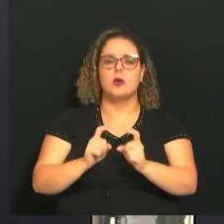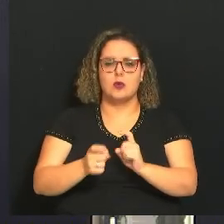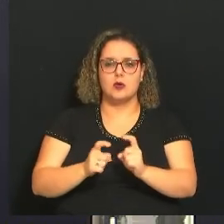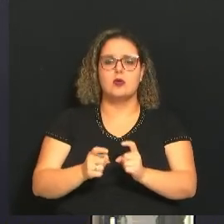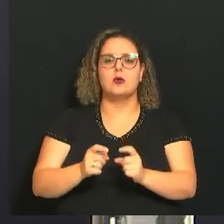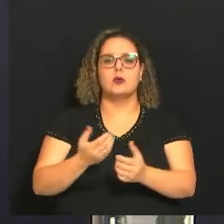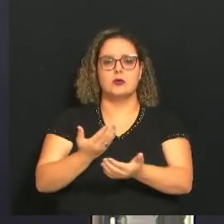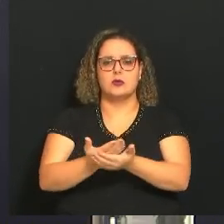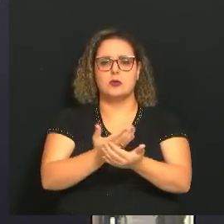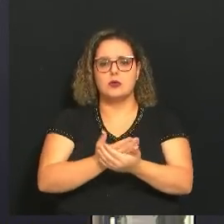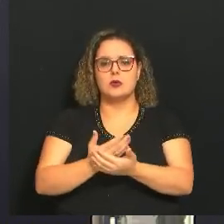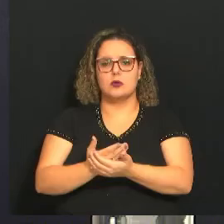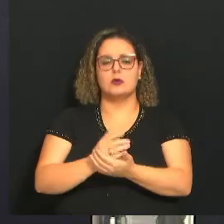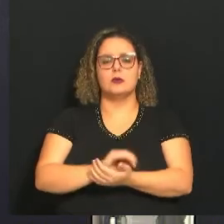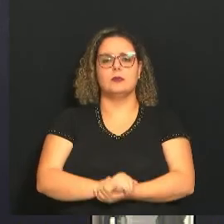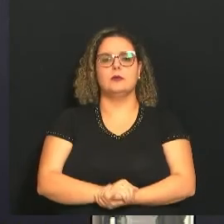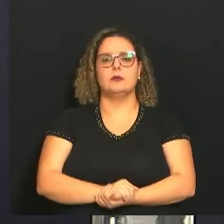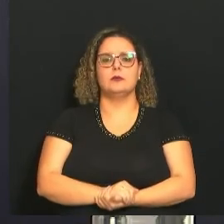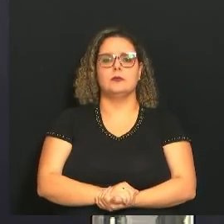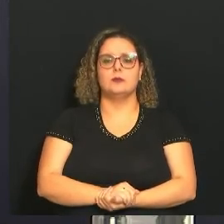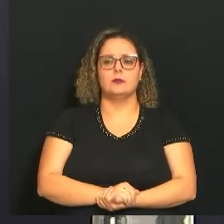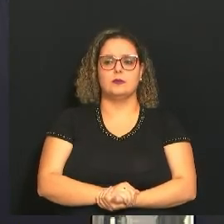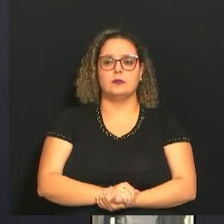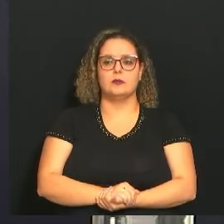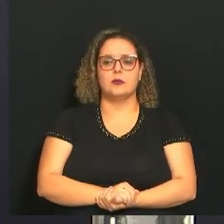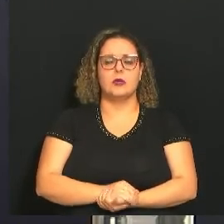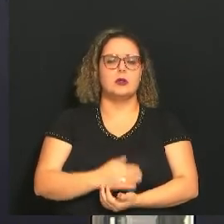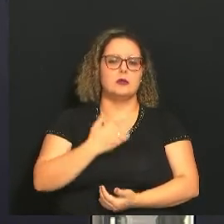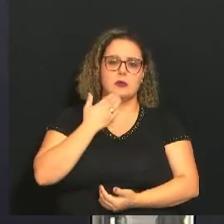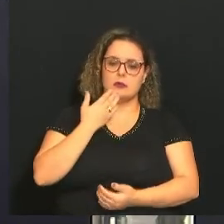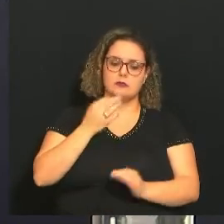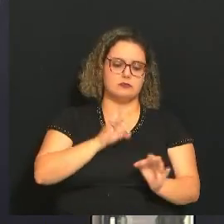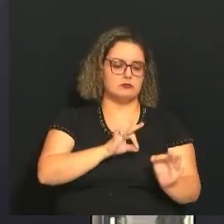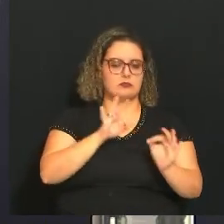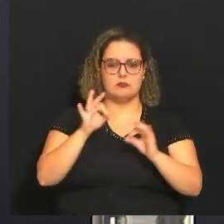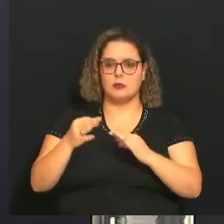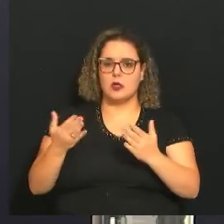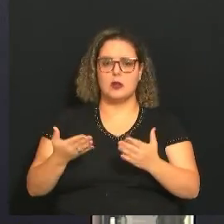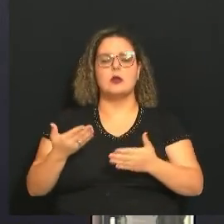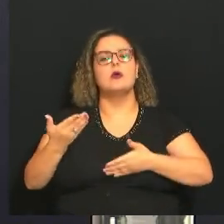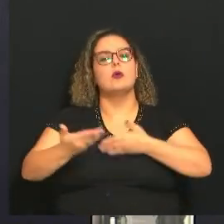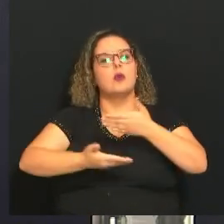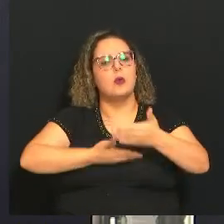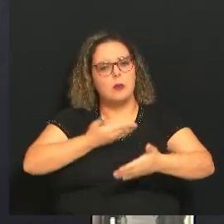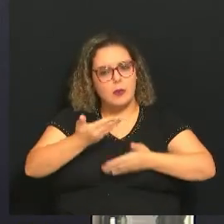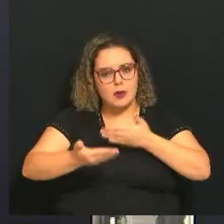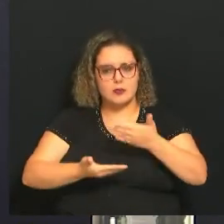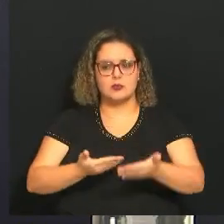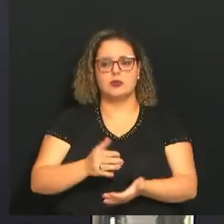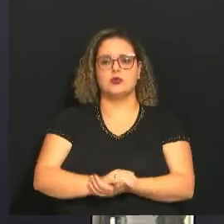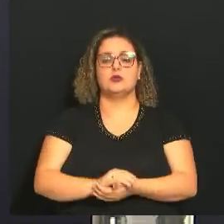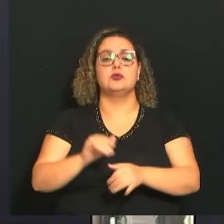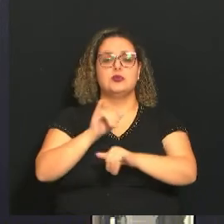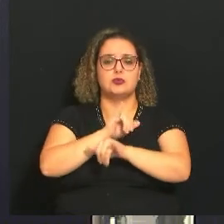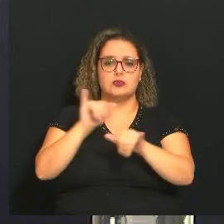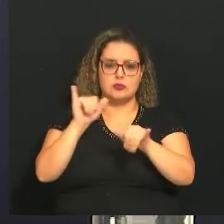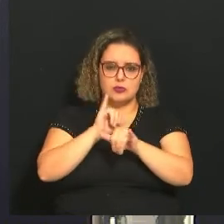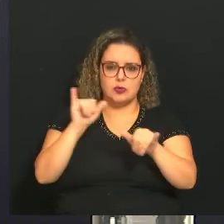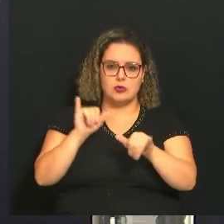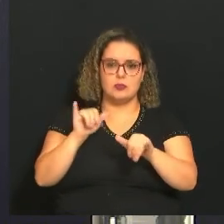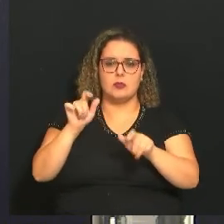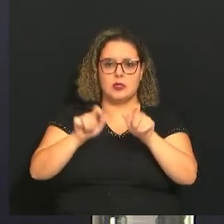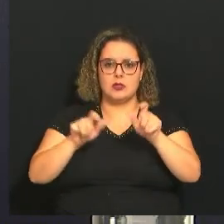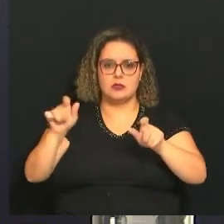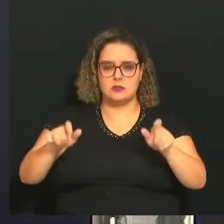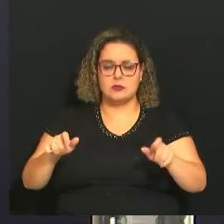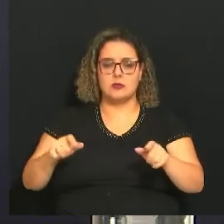Estudos. Peço que você, se você não pôde assistir inteira, enfim, compartilhe, que divulgue aí para as pessoas,